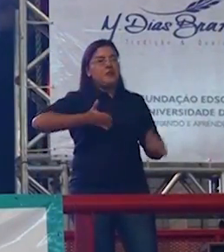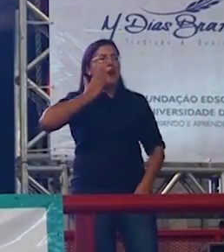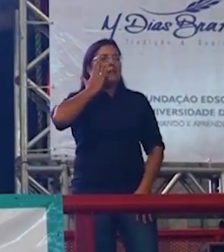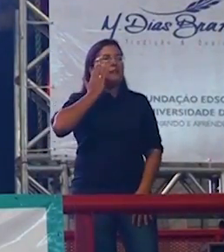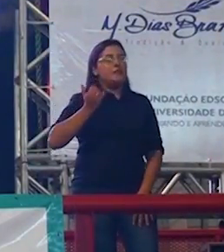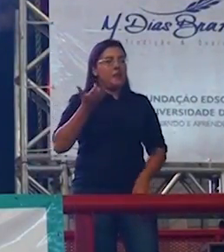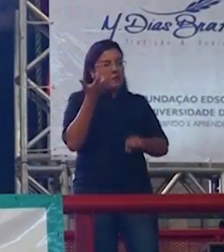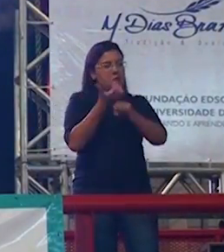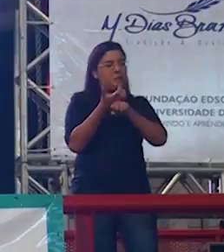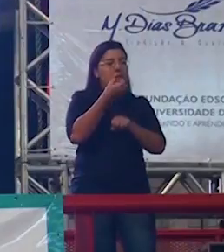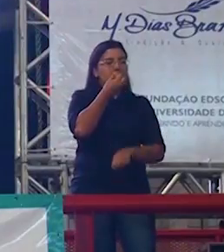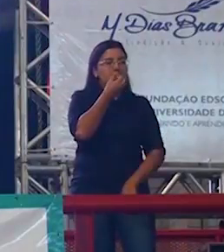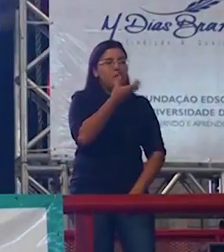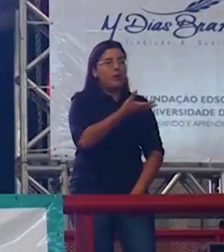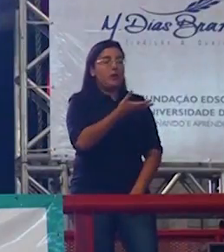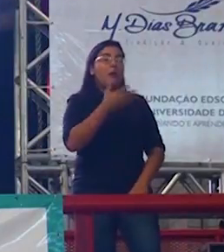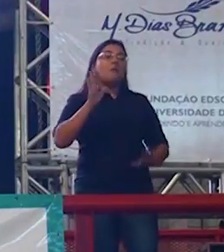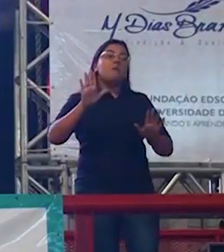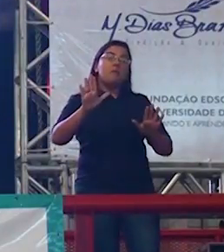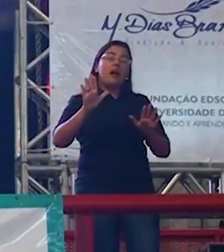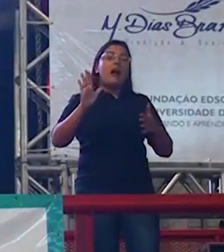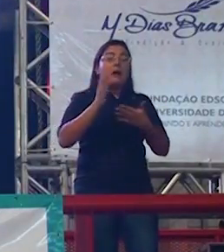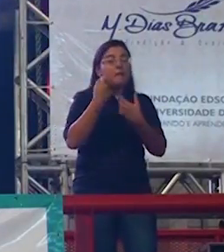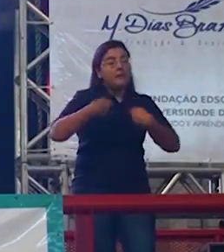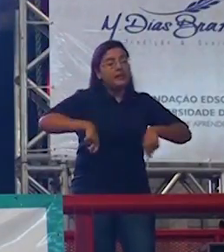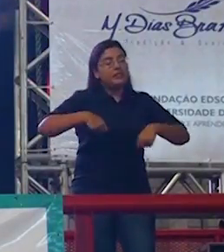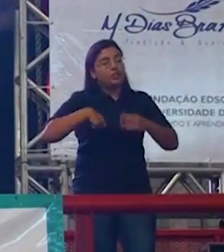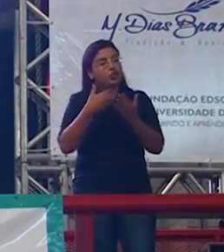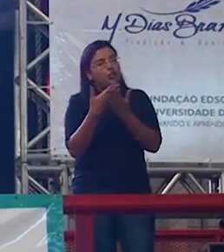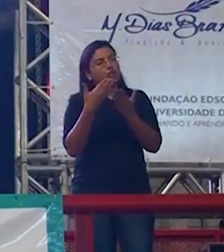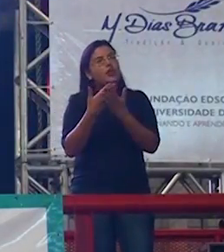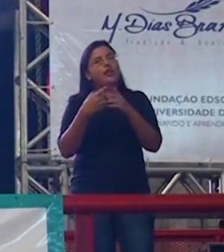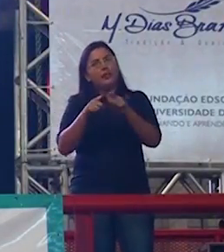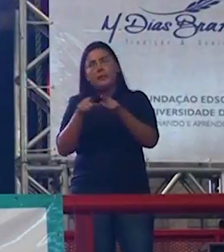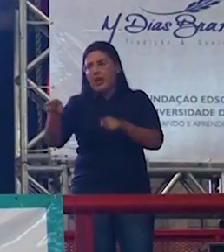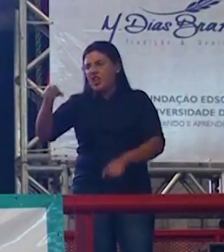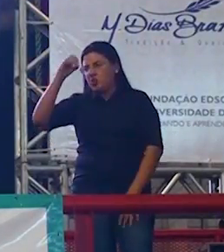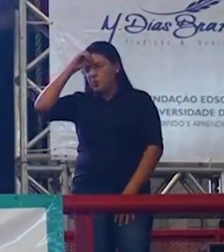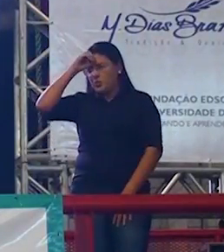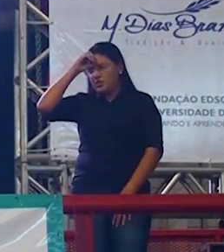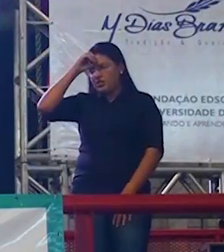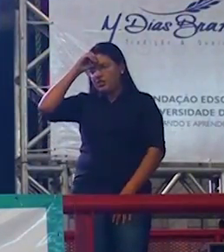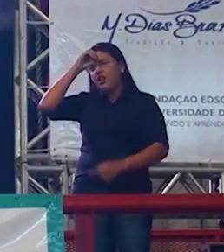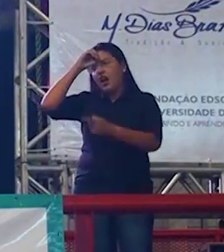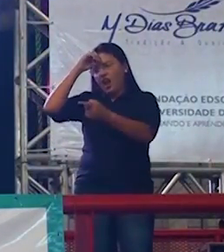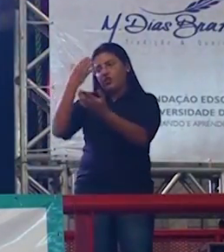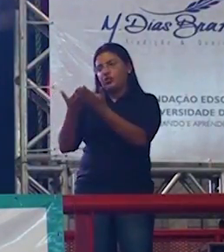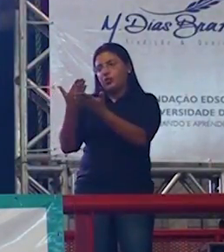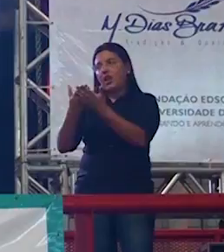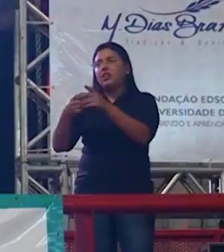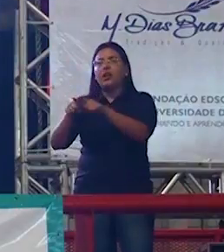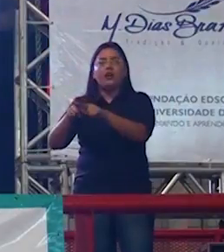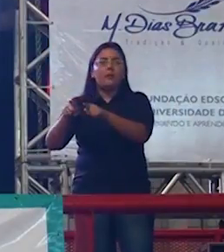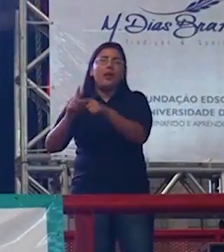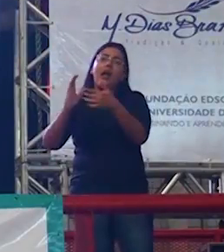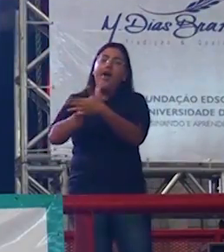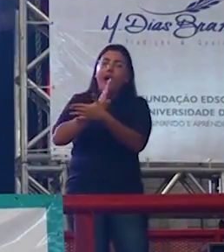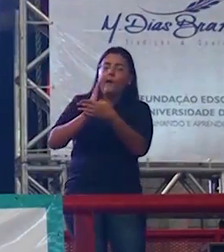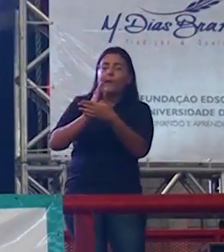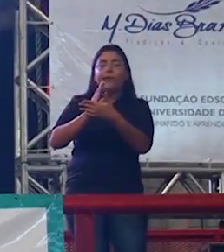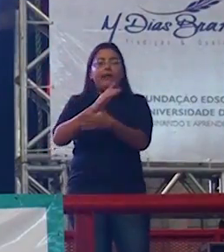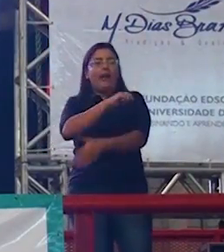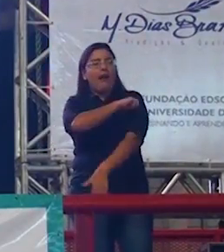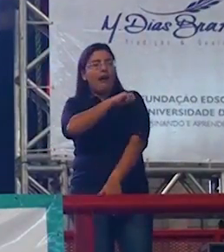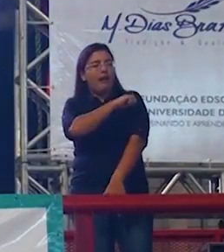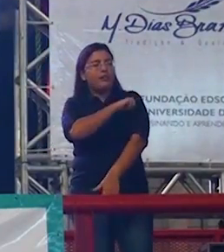matéria. É muito bom. Mas você tem que estudar aquilo que você não sabe. Muitos